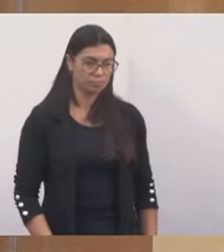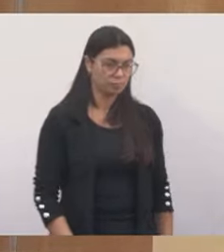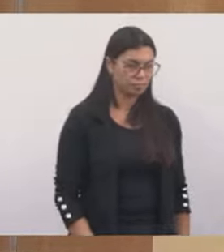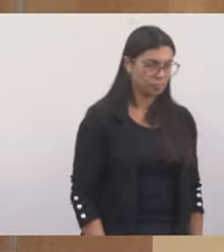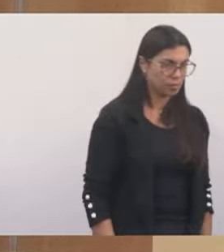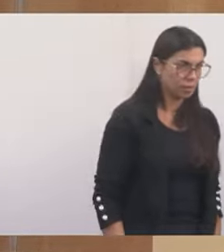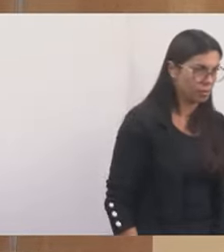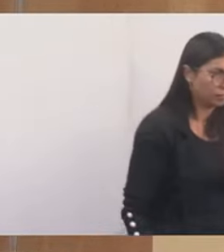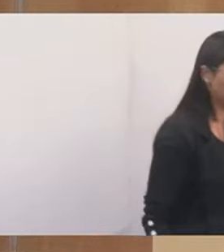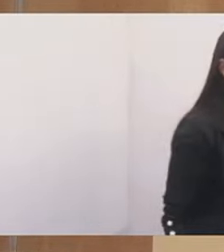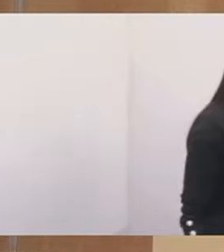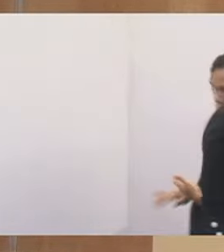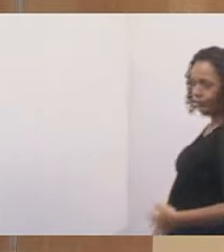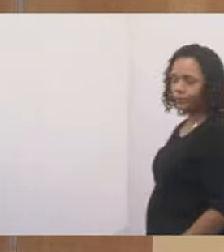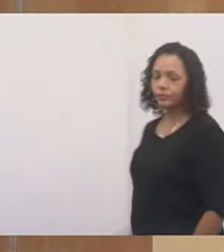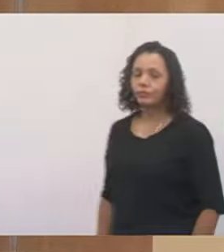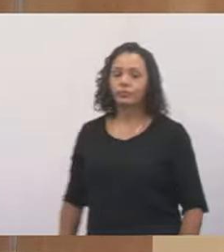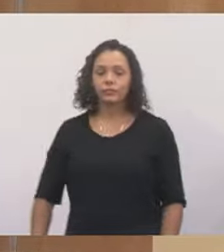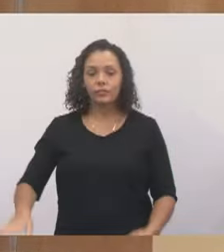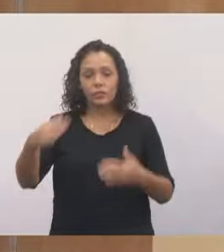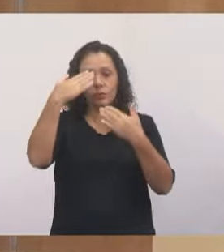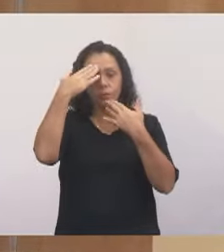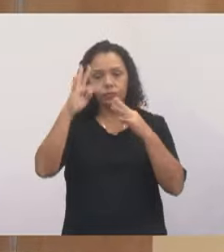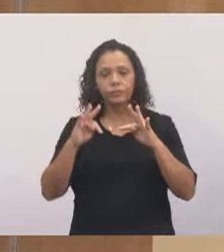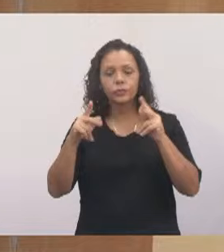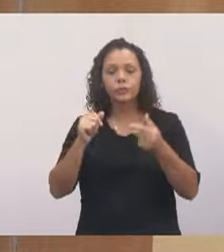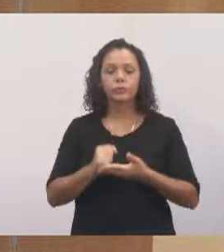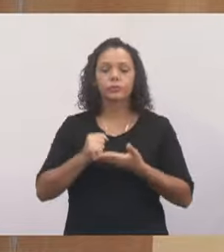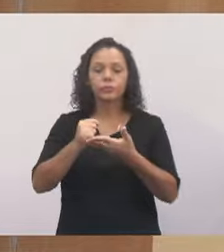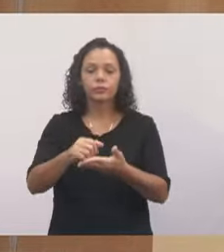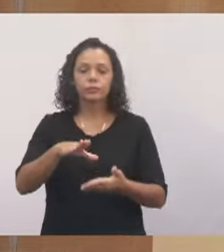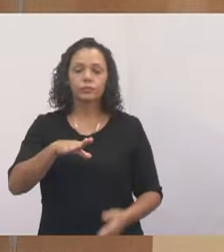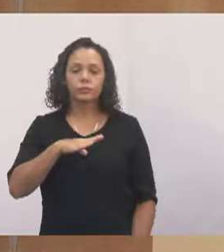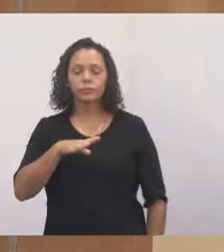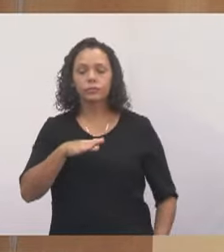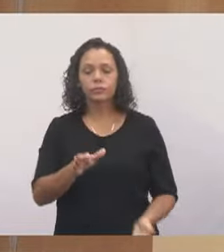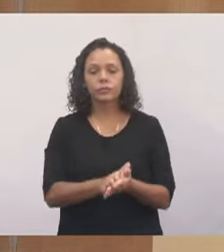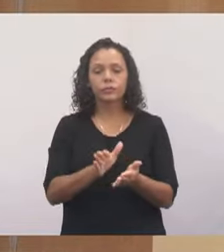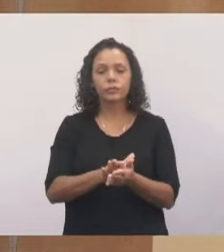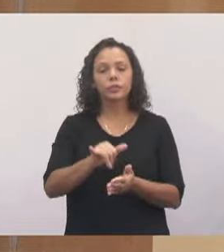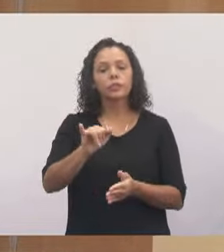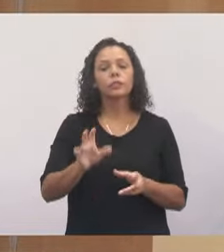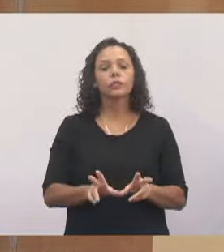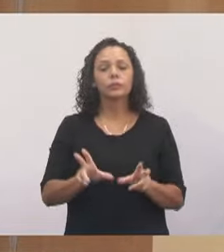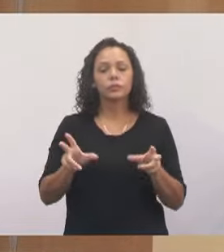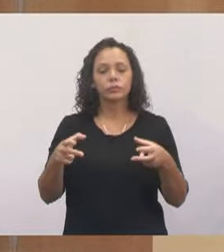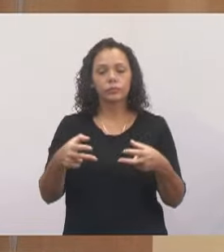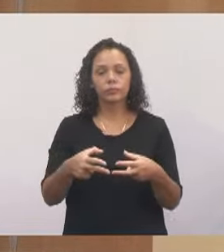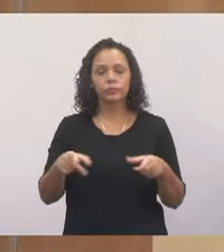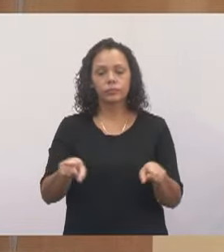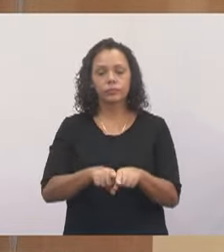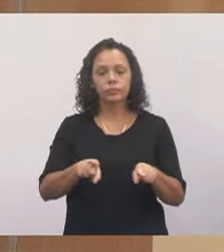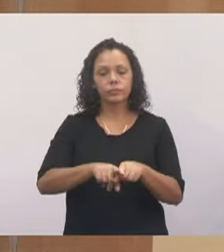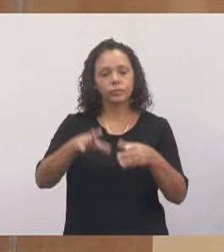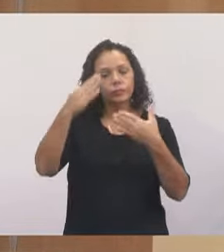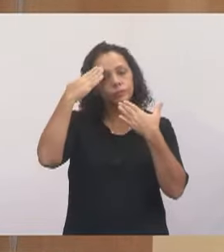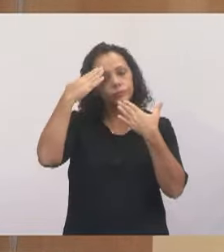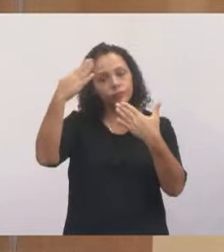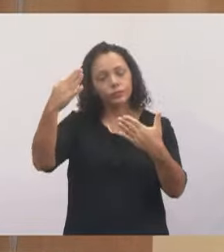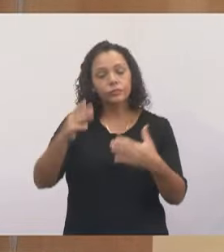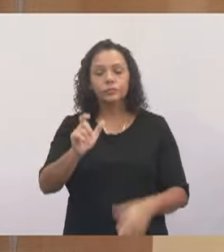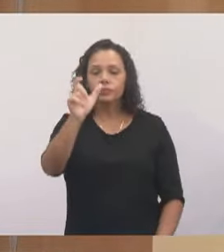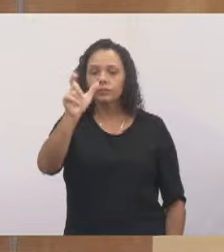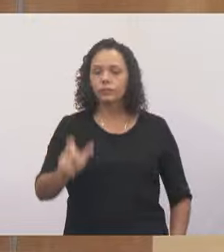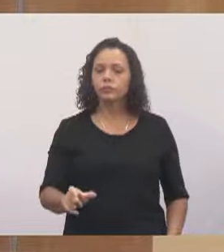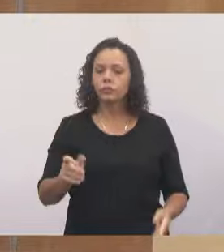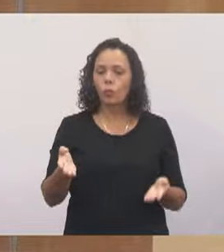muito obrigado por tudo que você fez pela cidade de Jacareí e para essa casa aqui. Meu muito obrigado, cara. Você é